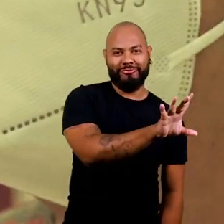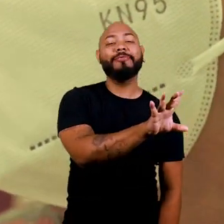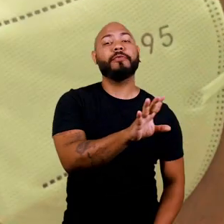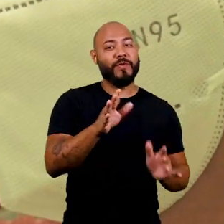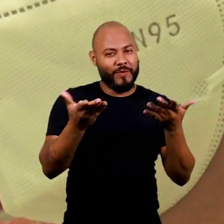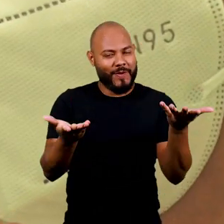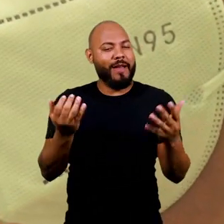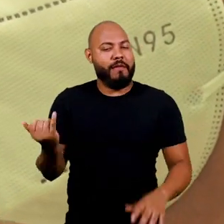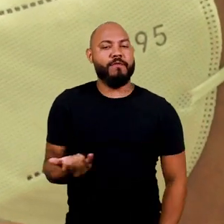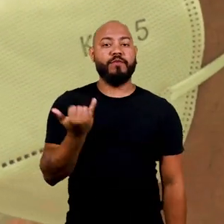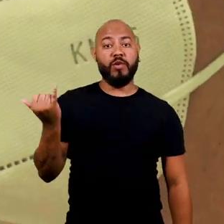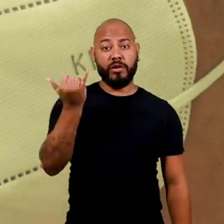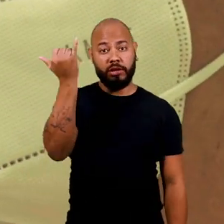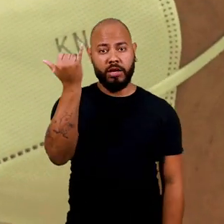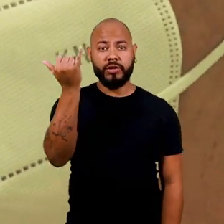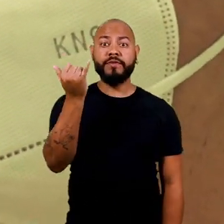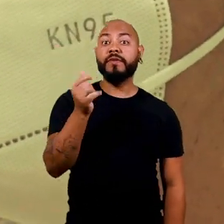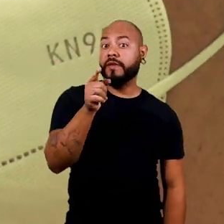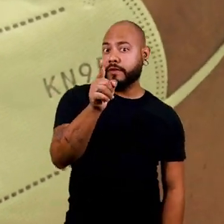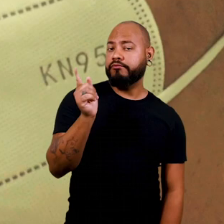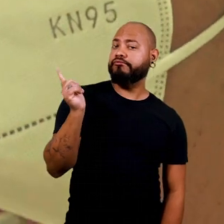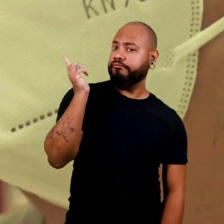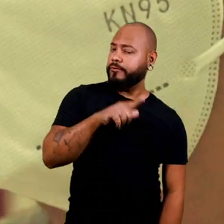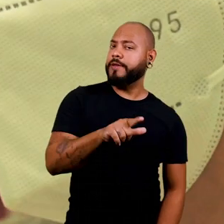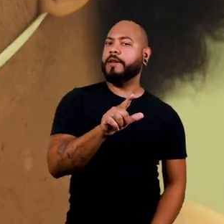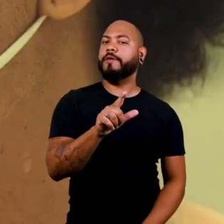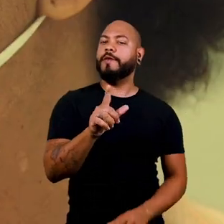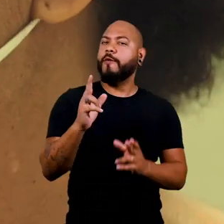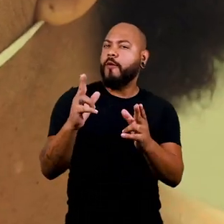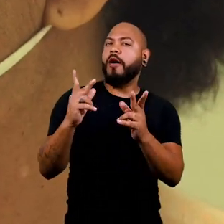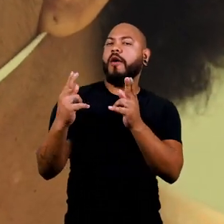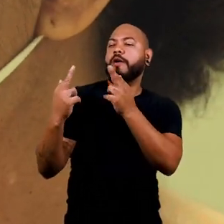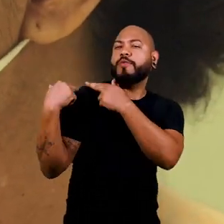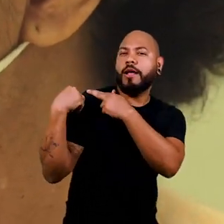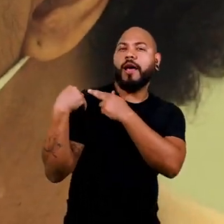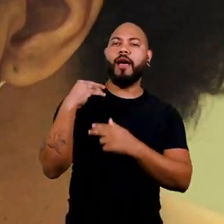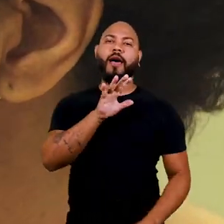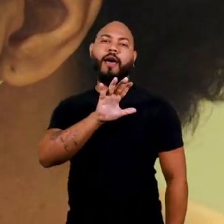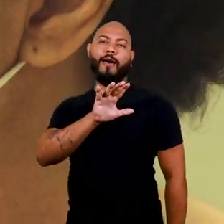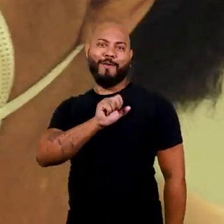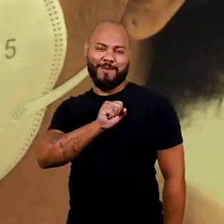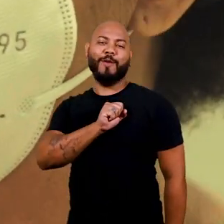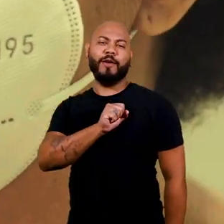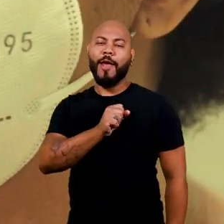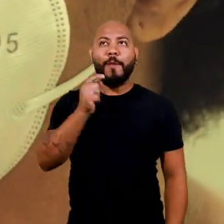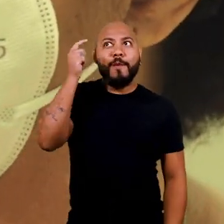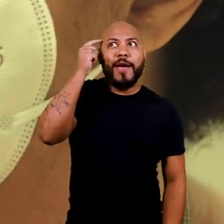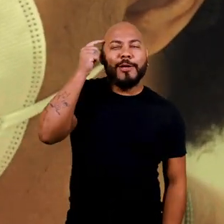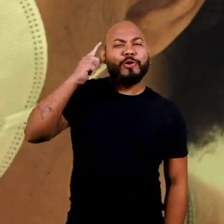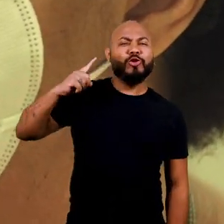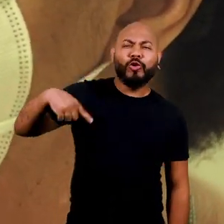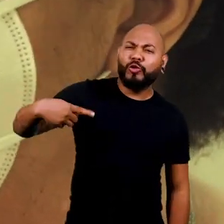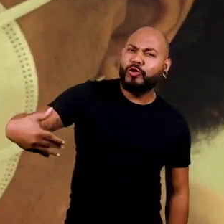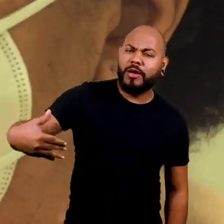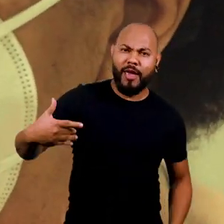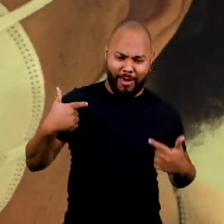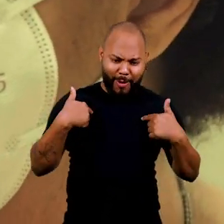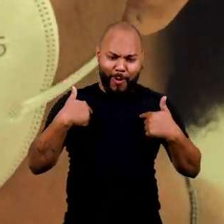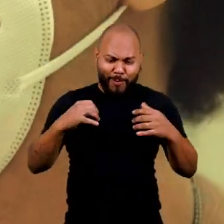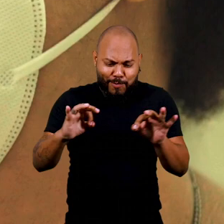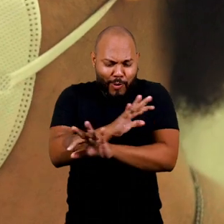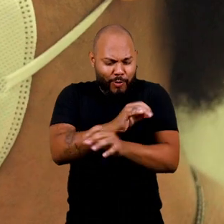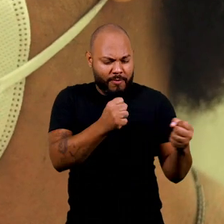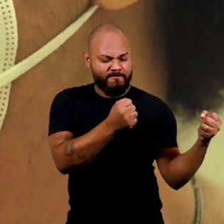eu acho importante que você administre com amor. Eu digo isso e eu penso isso todo dia. Eu digo, gente, eu tenho o